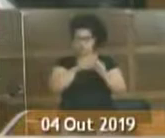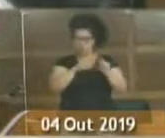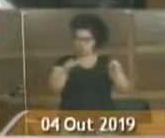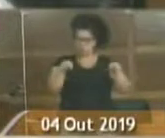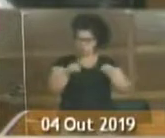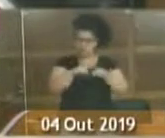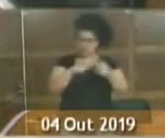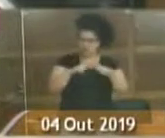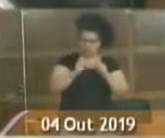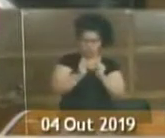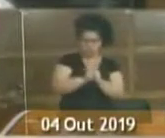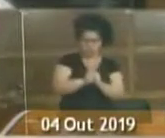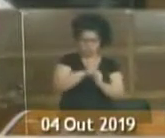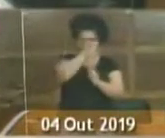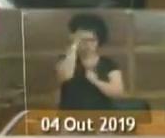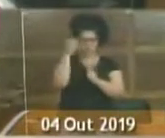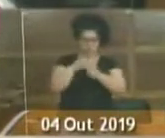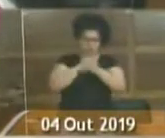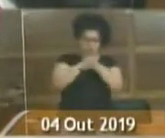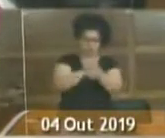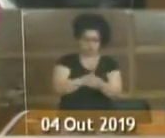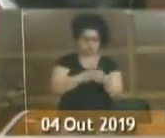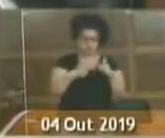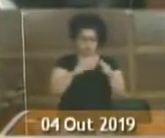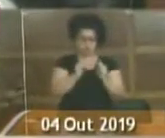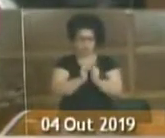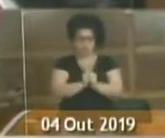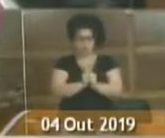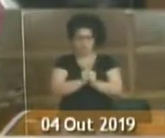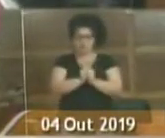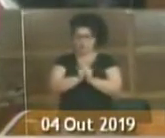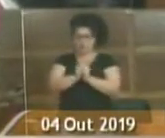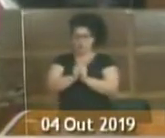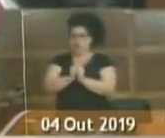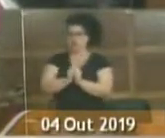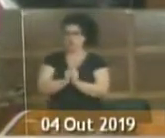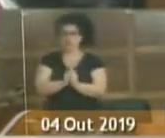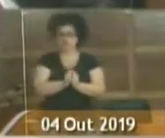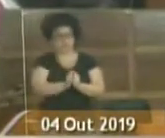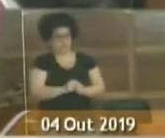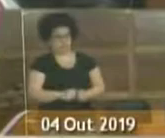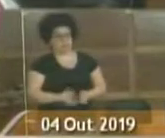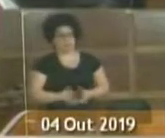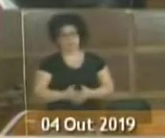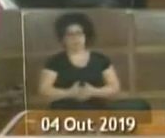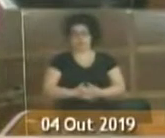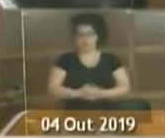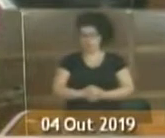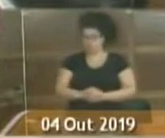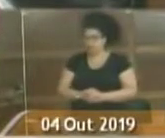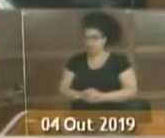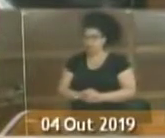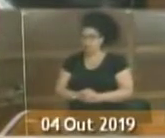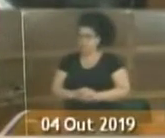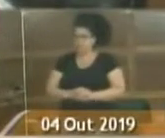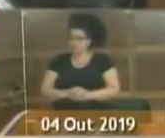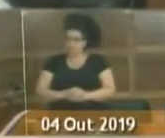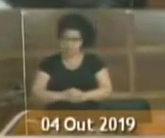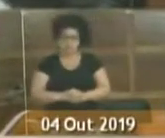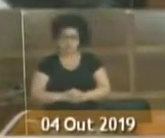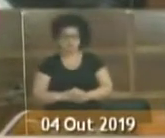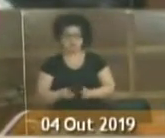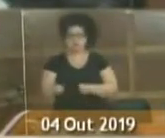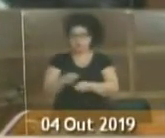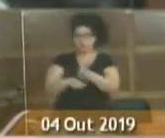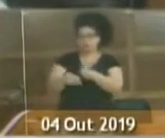as pessoas que me acompanham, como estão aí, Cláudia Bicalho e outros, da administração da